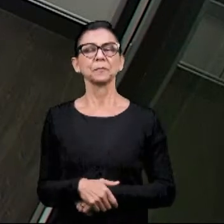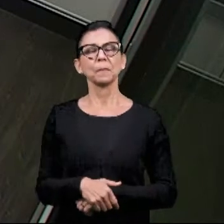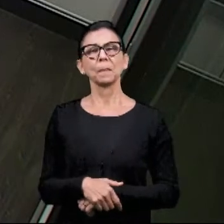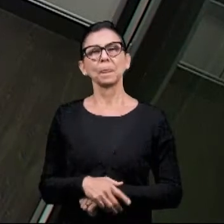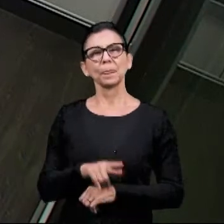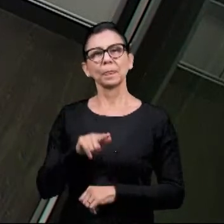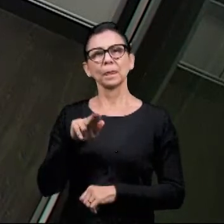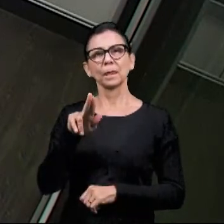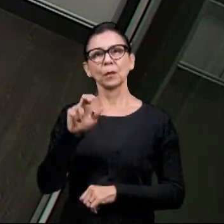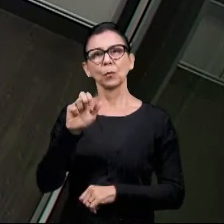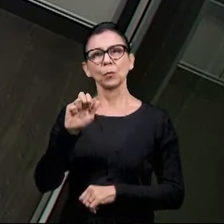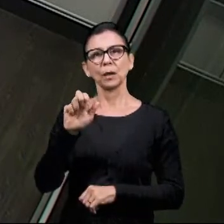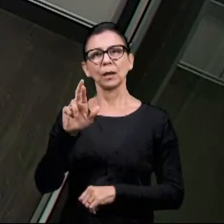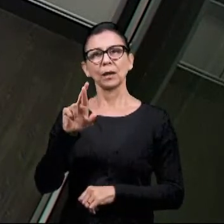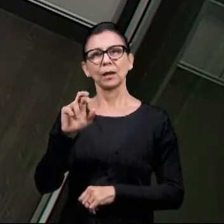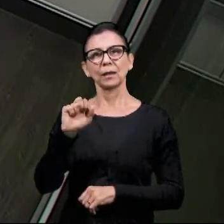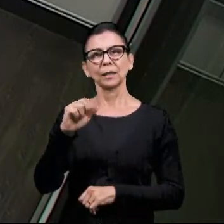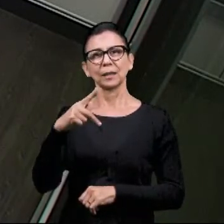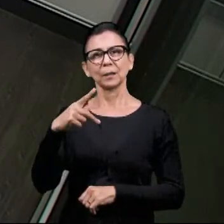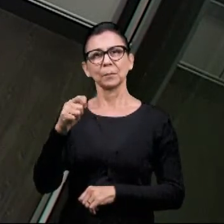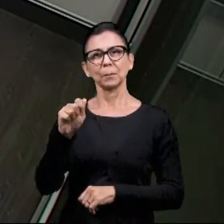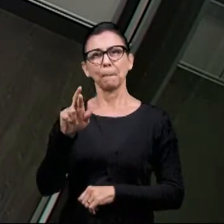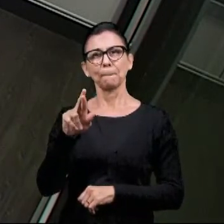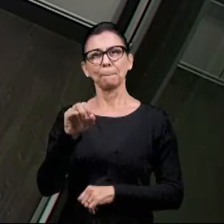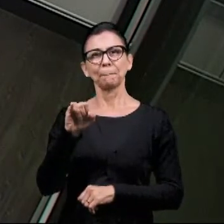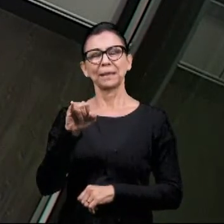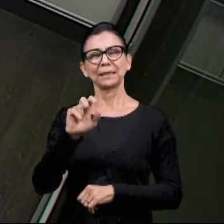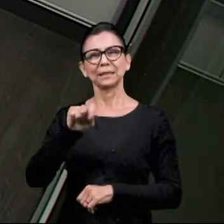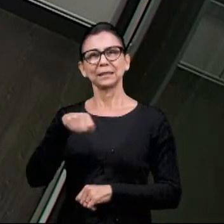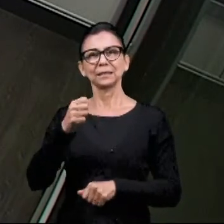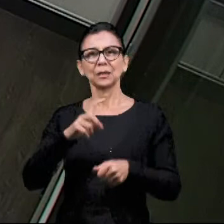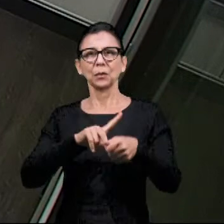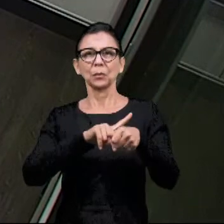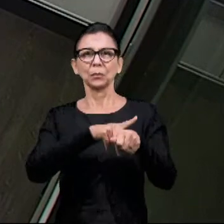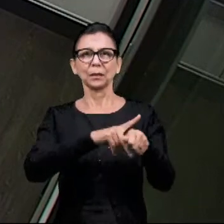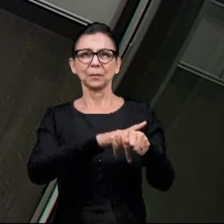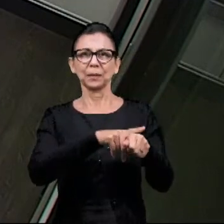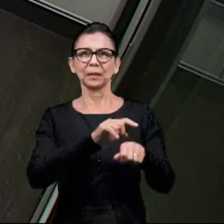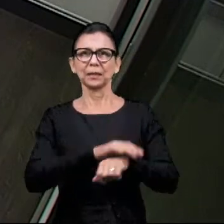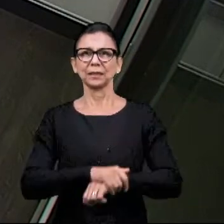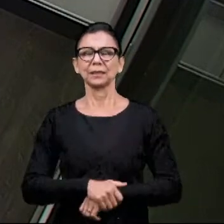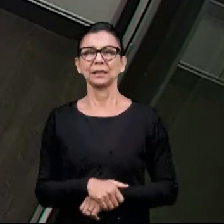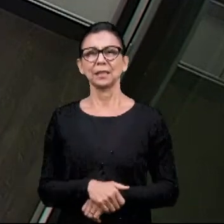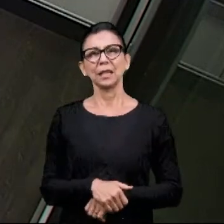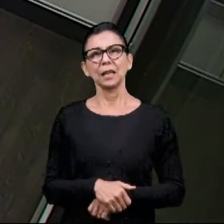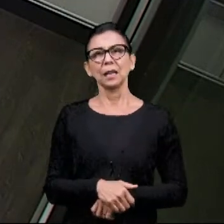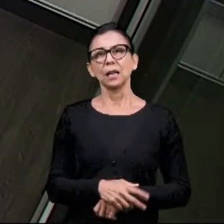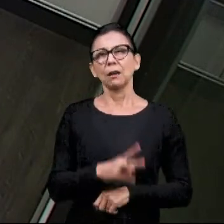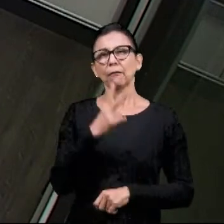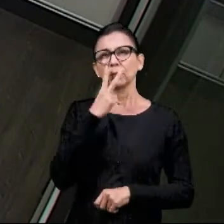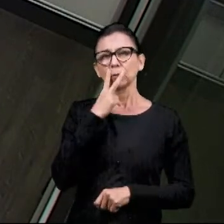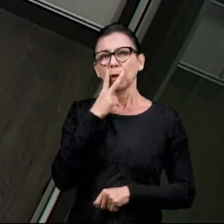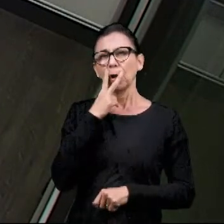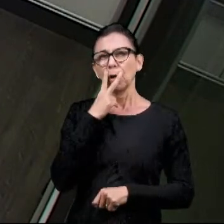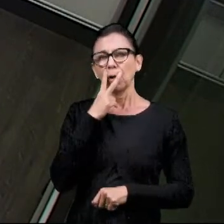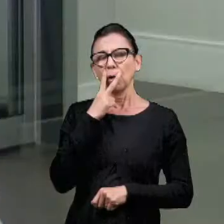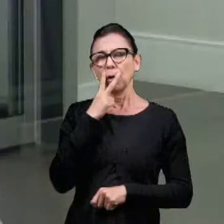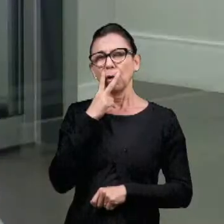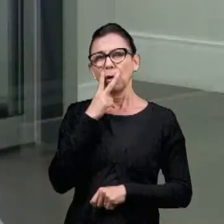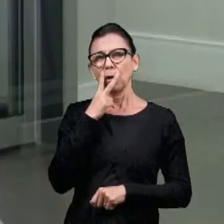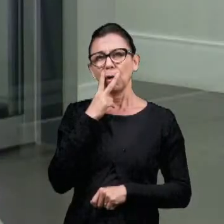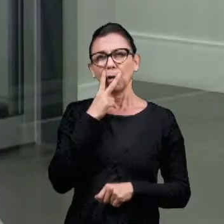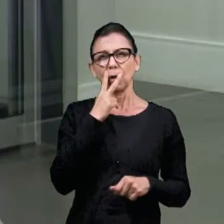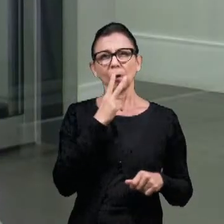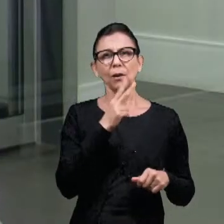cidade que fica aqui, faz parte da Grande Vitória, que fica aqui, 40 quilômetros aqui de Vila Velha? 40 quilômetros de Vila Velha. Praias